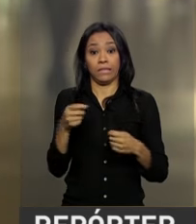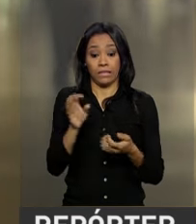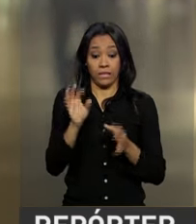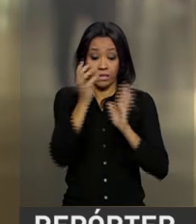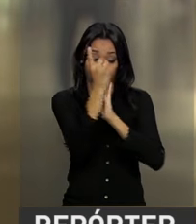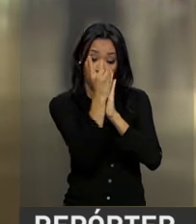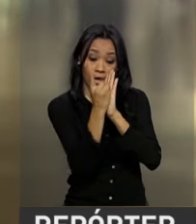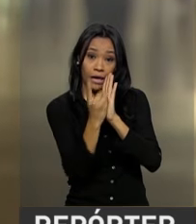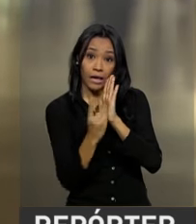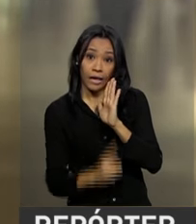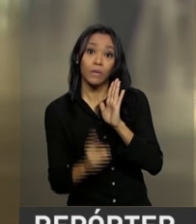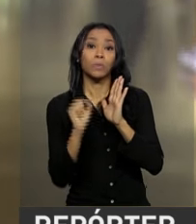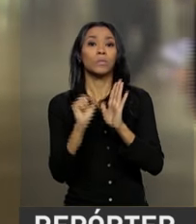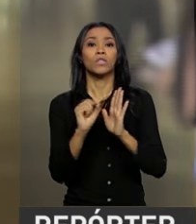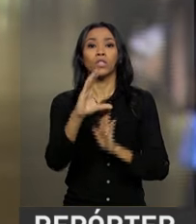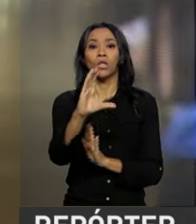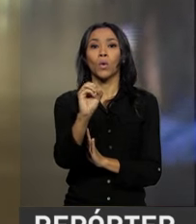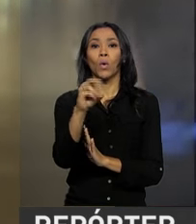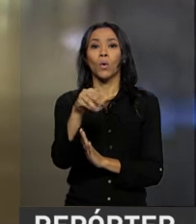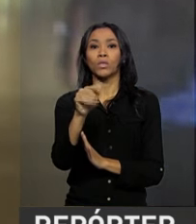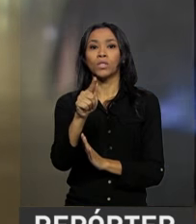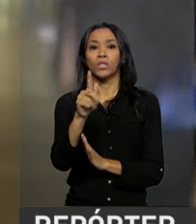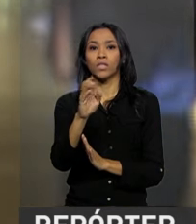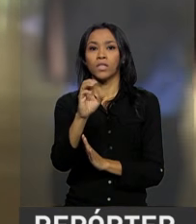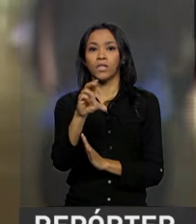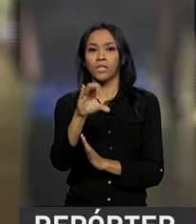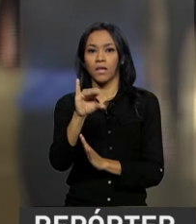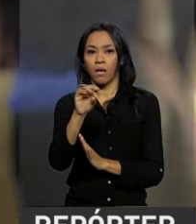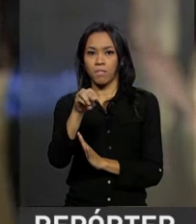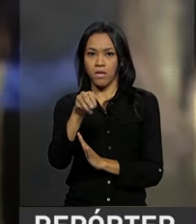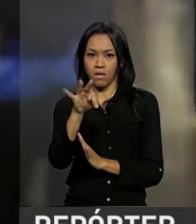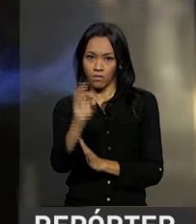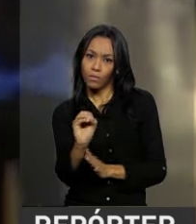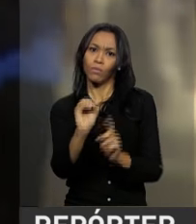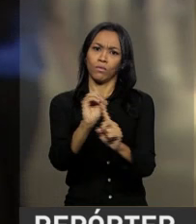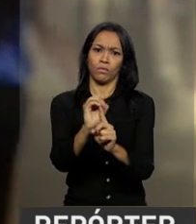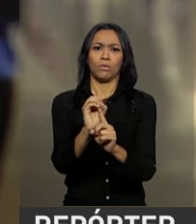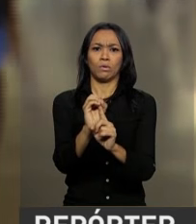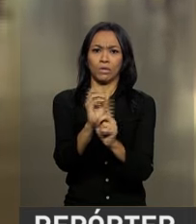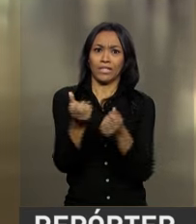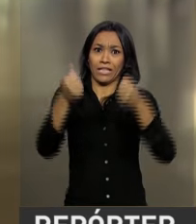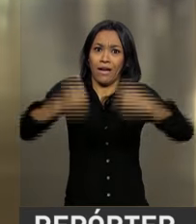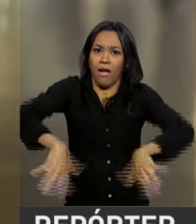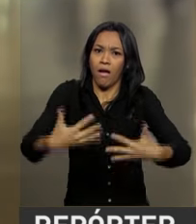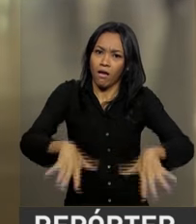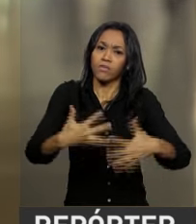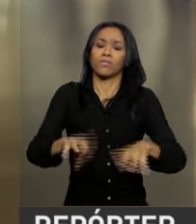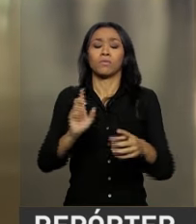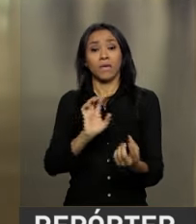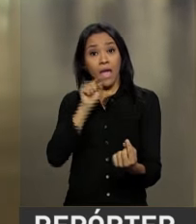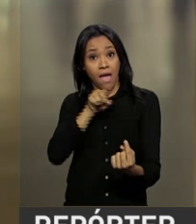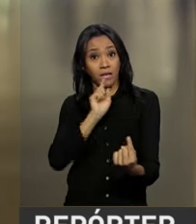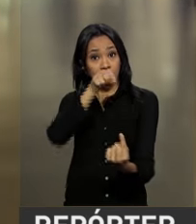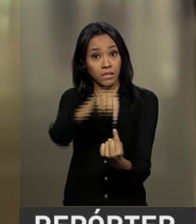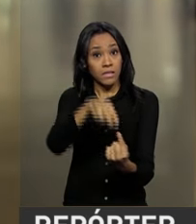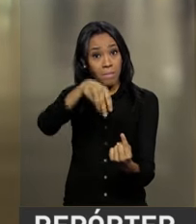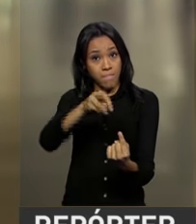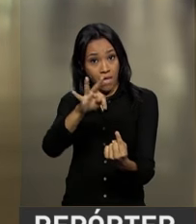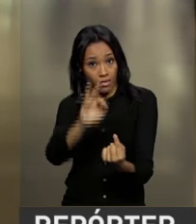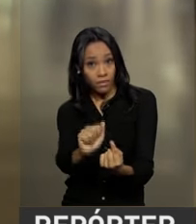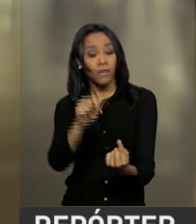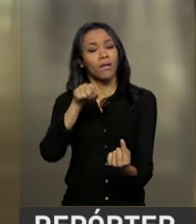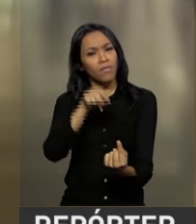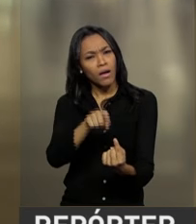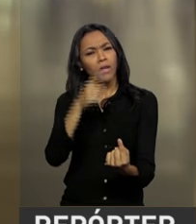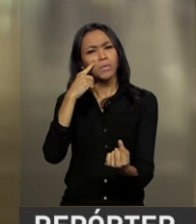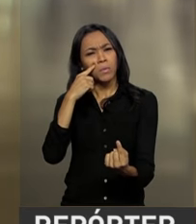de contingenciamento dos gastos públicos para adequar a execução do orçamento à meta fiscal que está em vigor, que